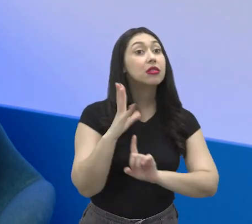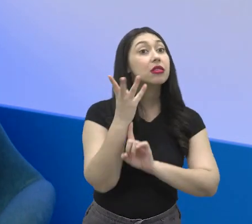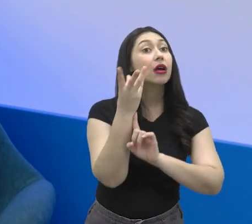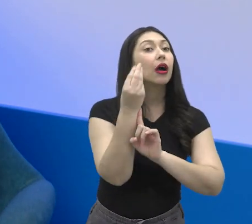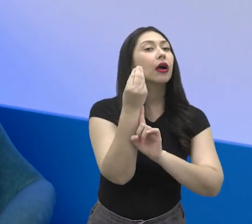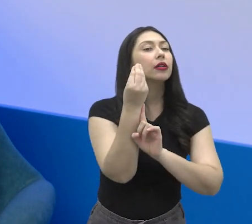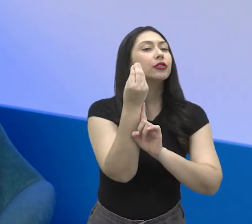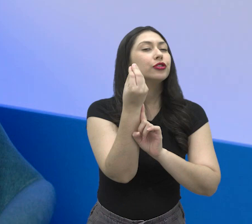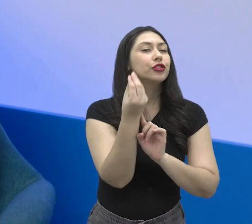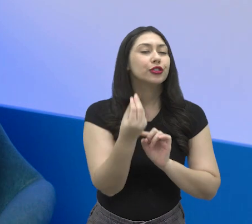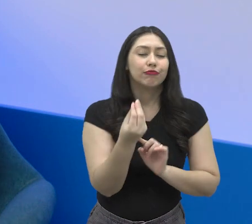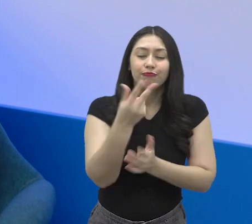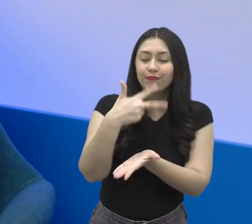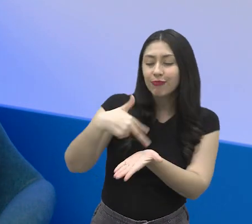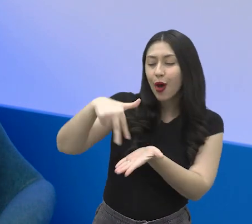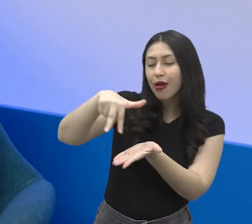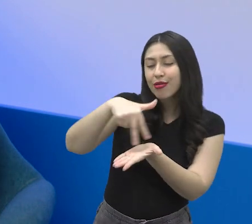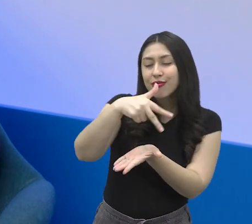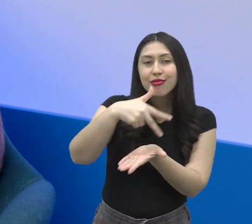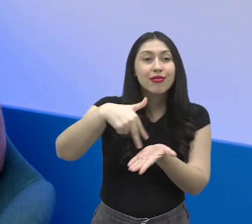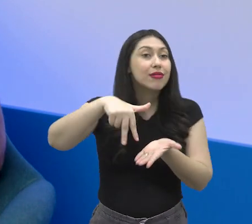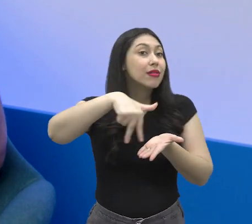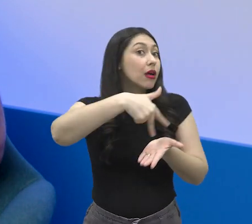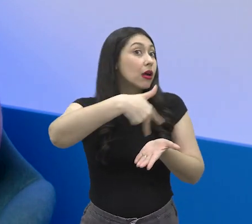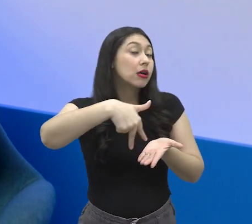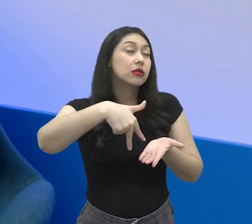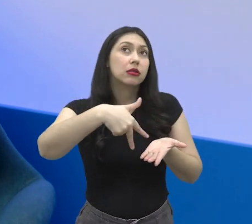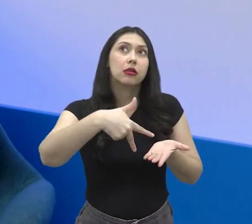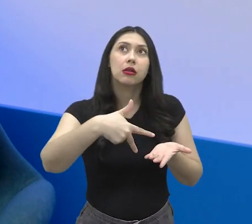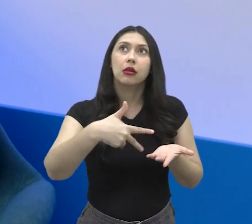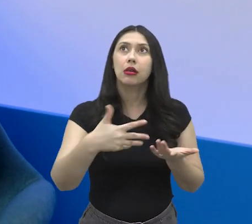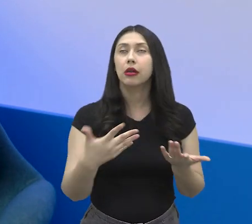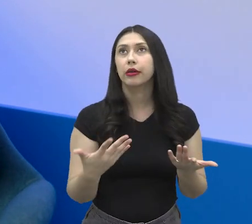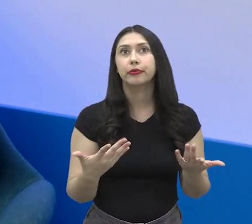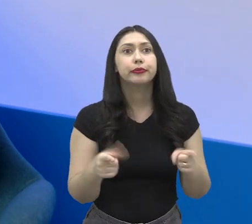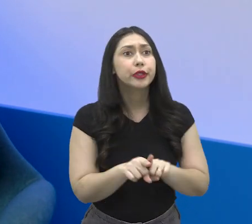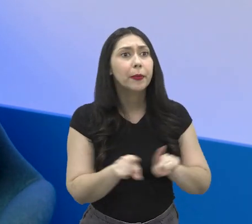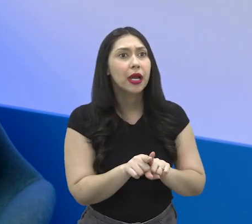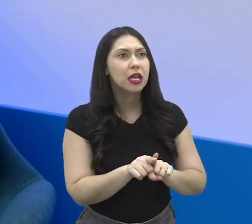se expressando, né? Através da dança, através do